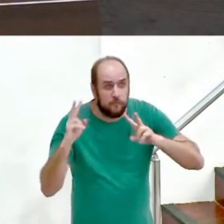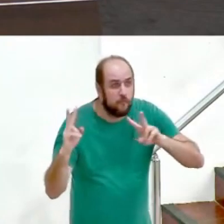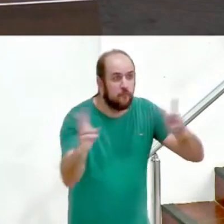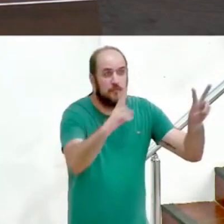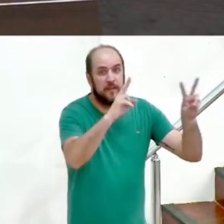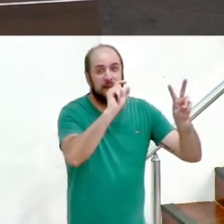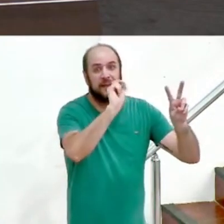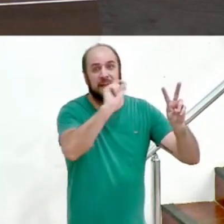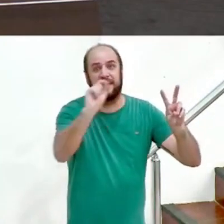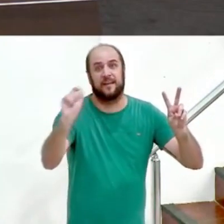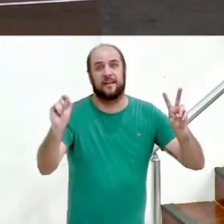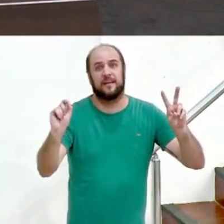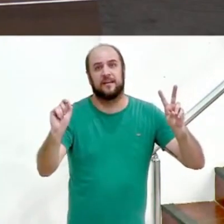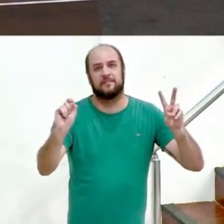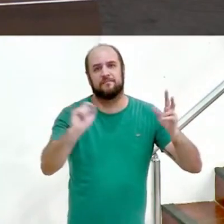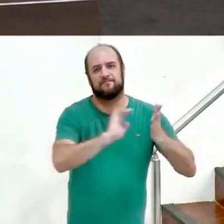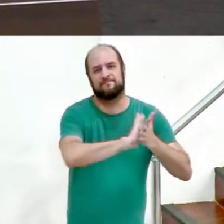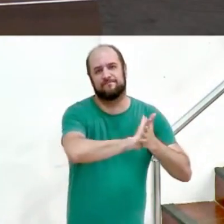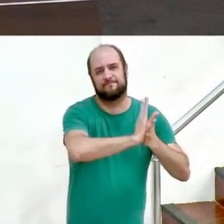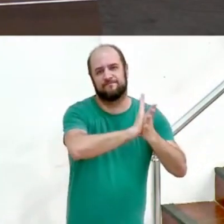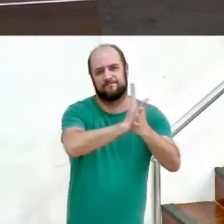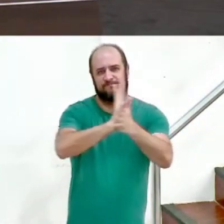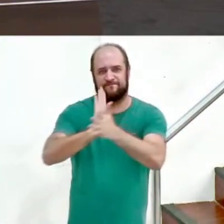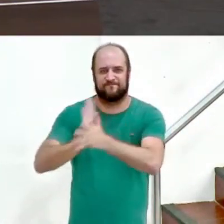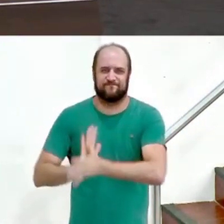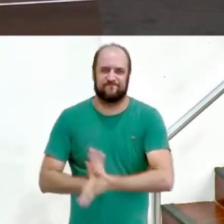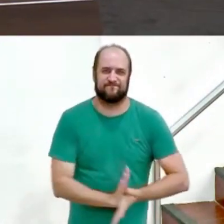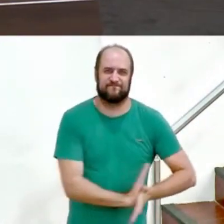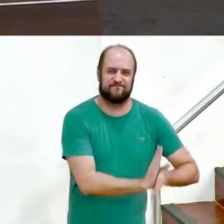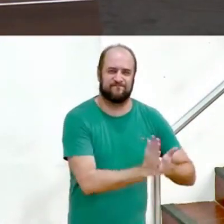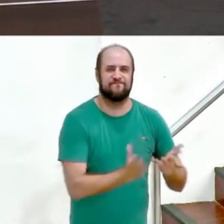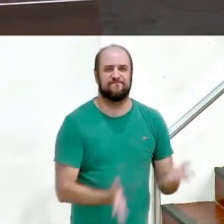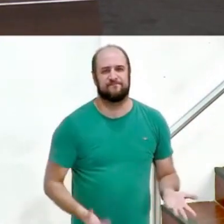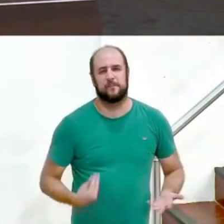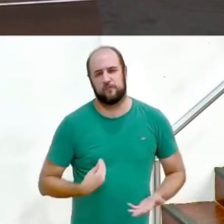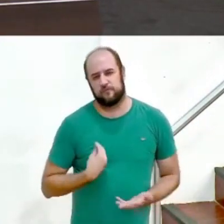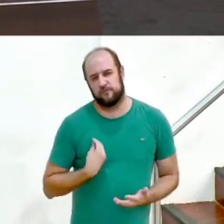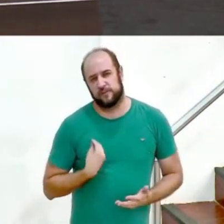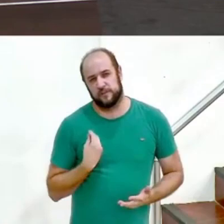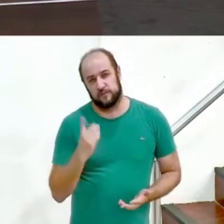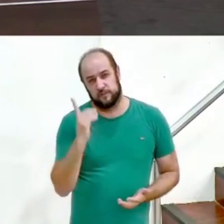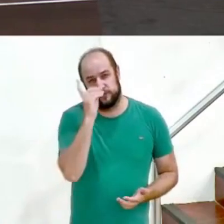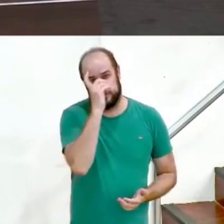ver? Destruição. Uma vida difícil,